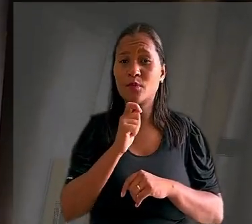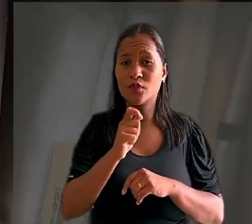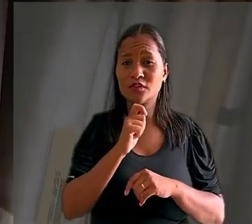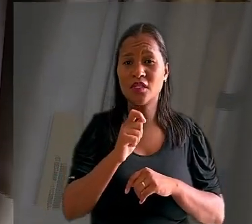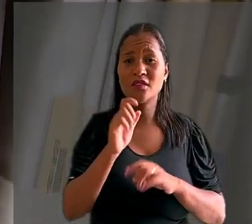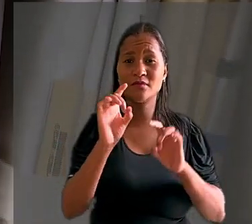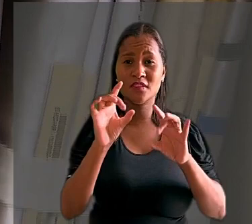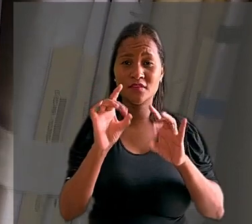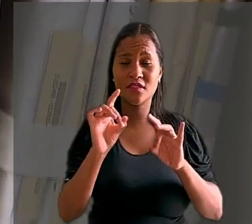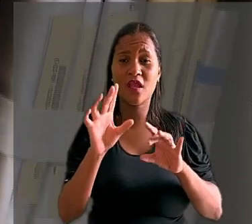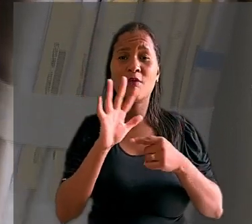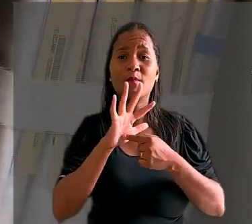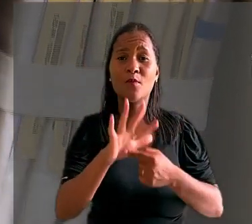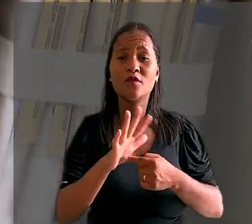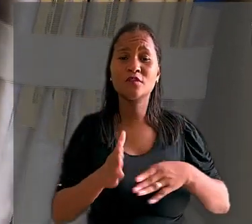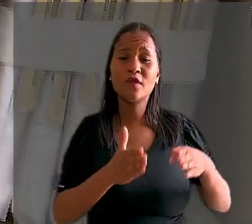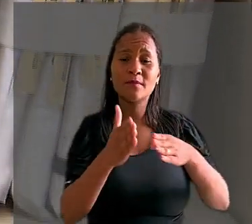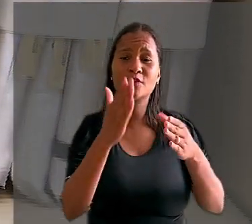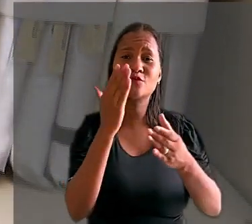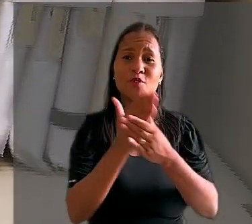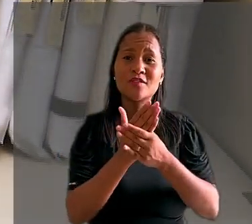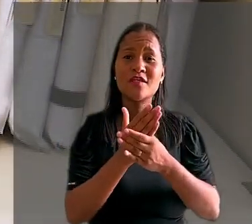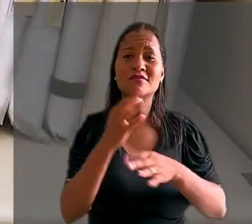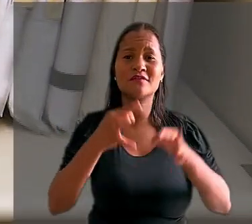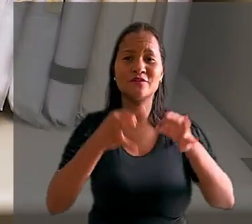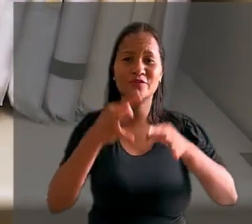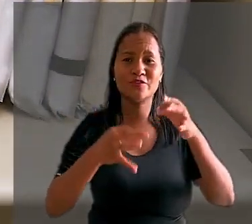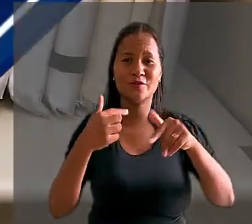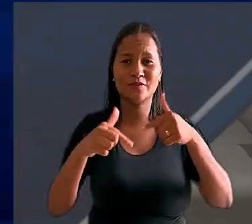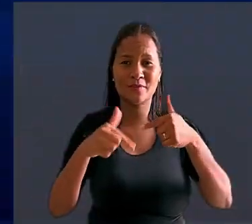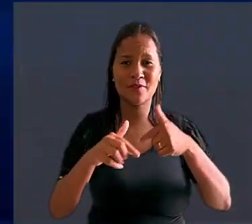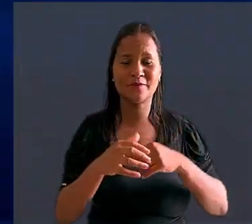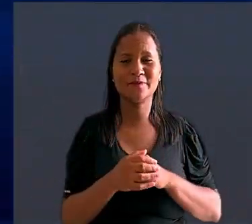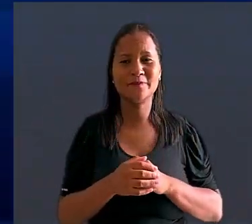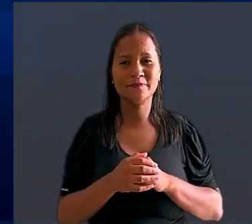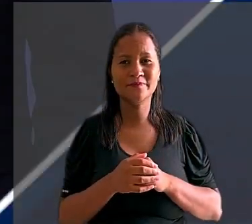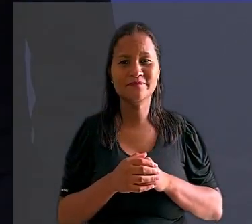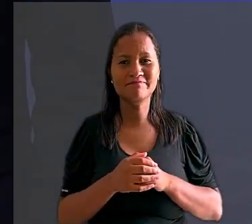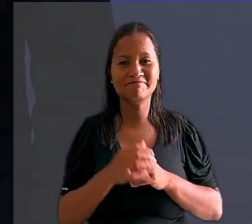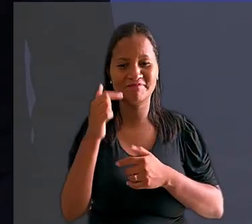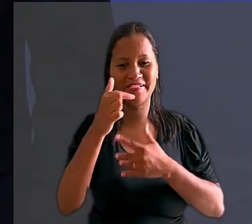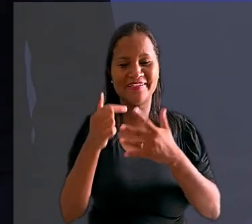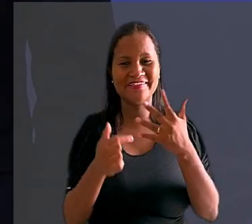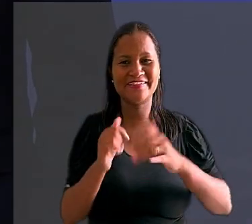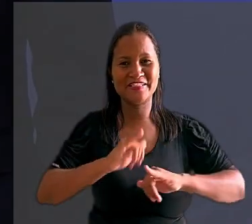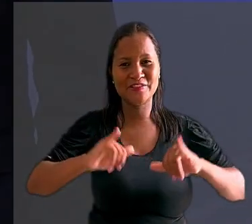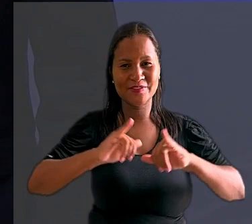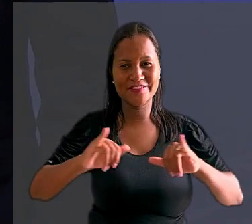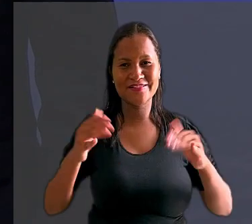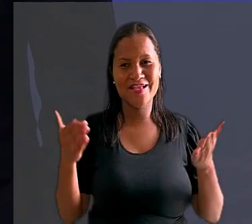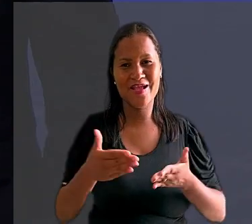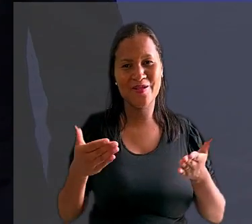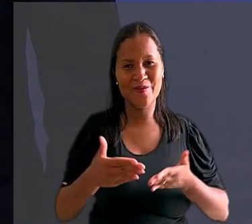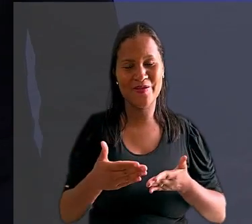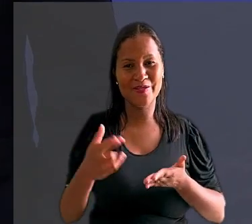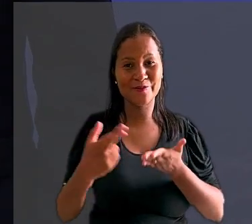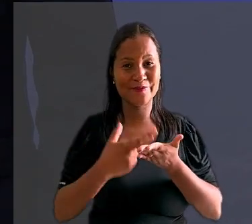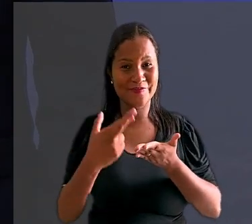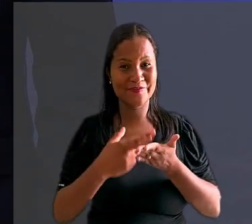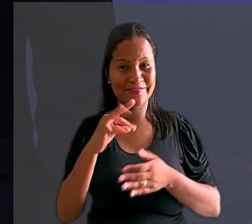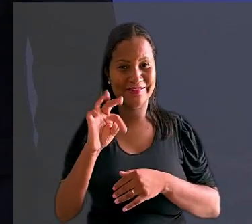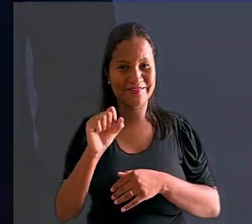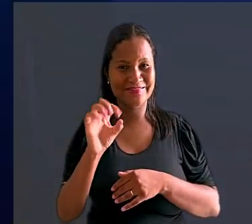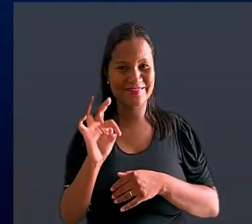especial detalha o caminho dos processos na Justiça do Trabalho. Essas e outras notícias agora no